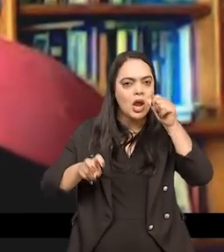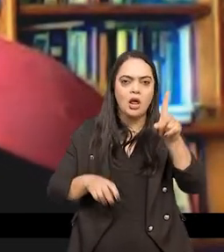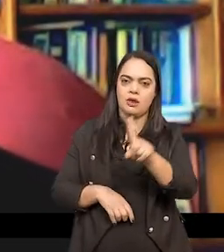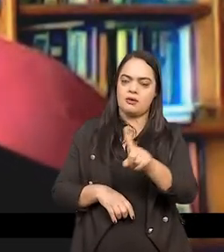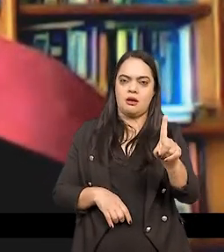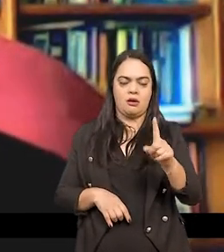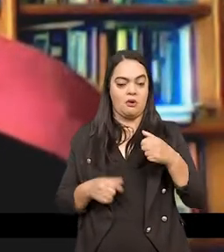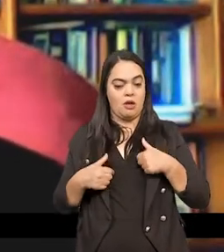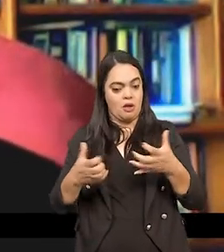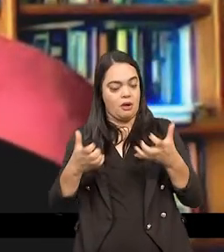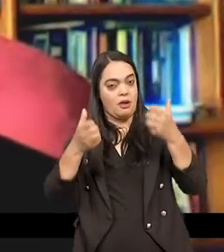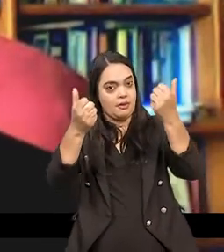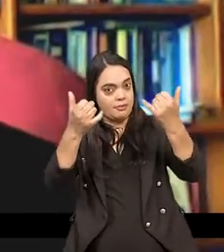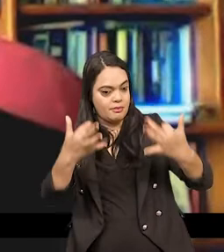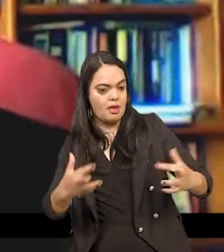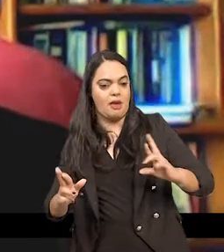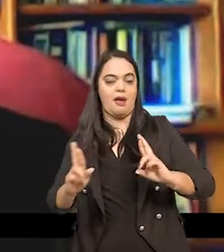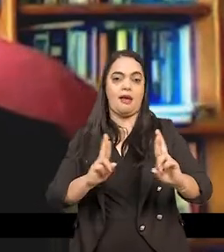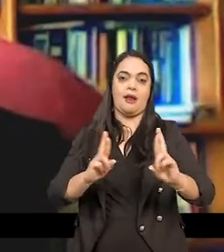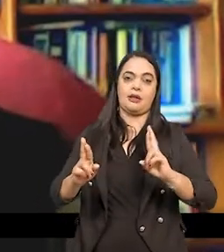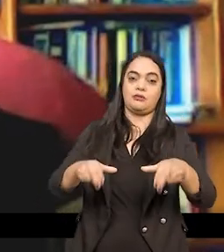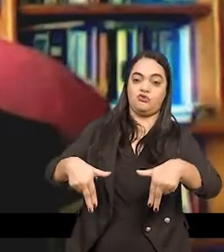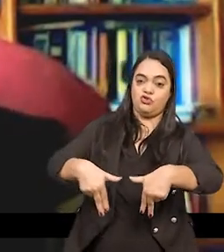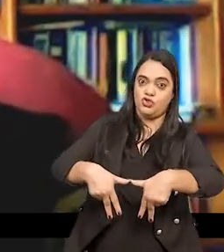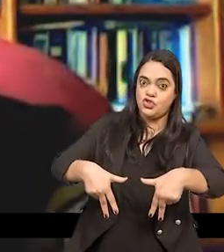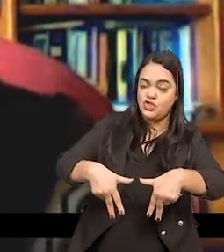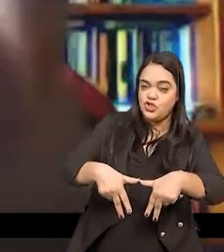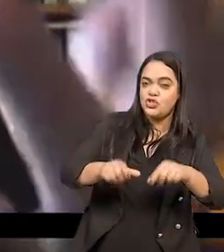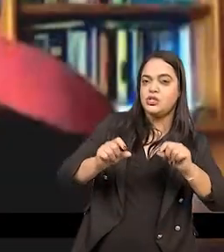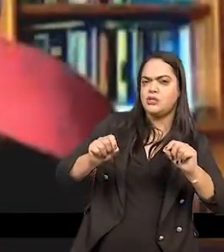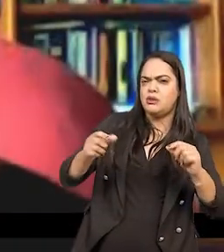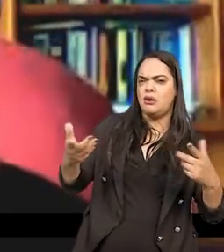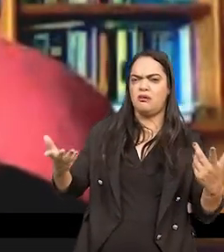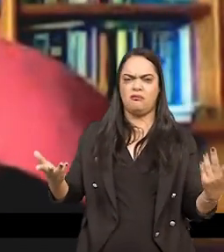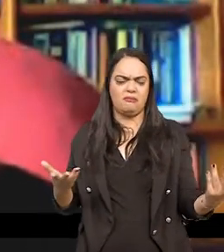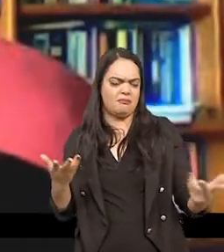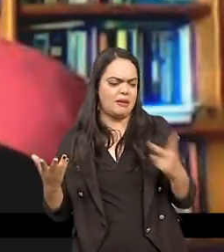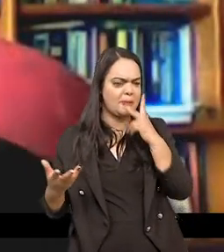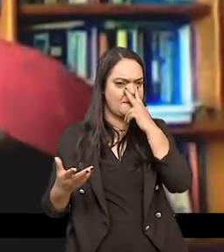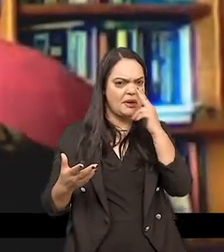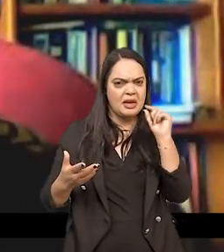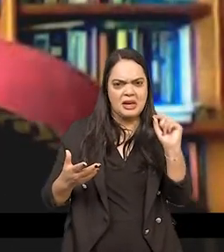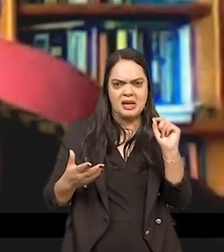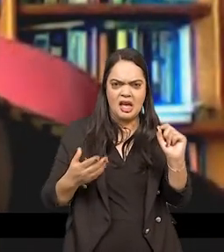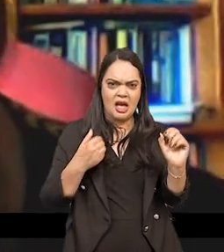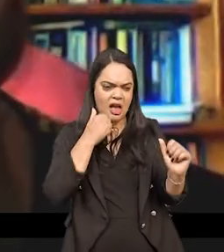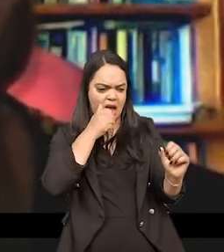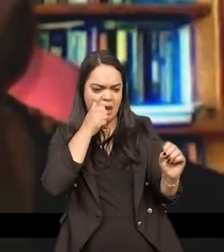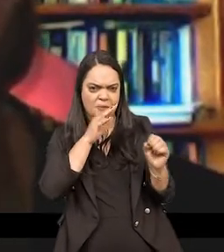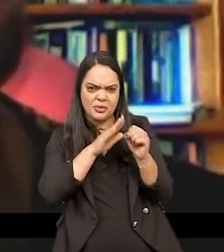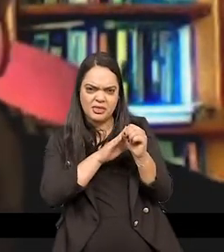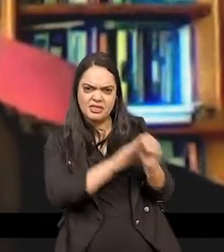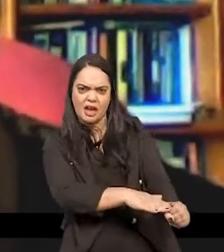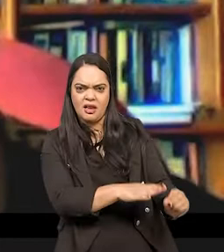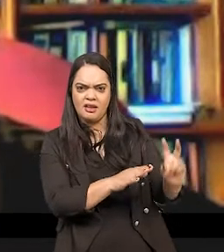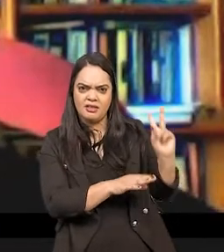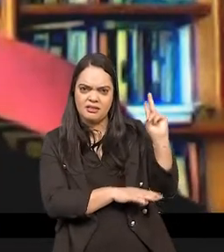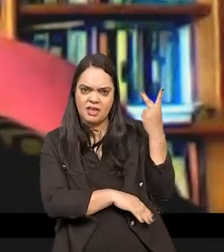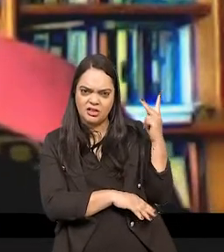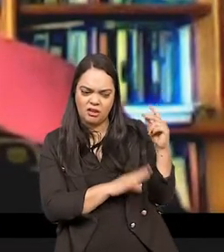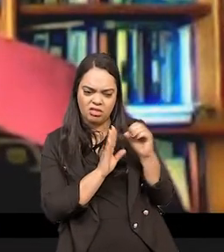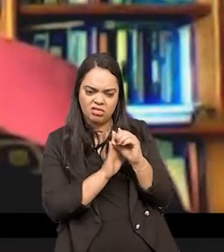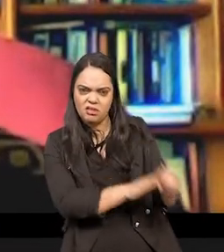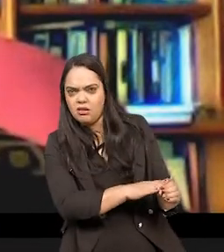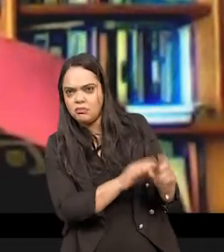essas relações de gênero, elas são a desqualificação de sujeitos na narrativa histórica, ela vai muito além